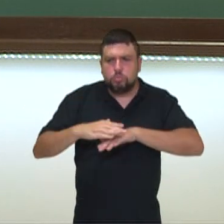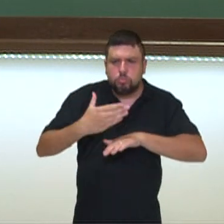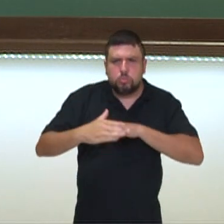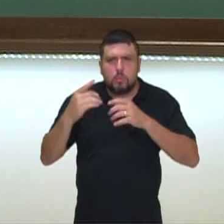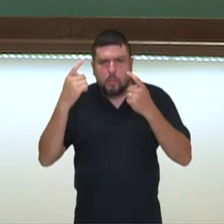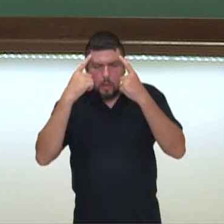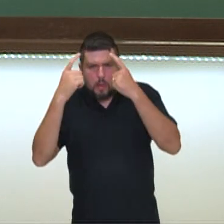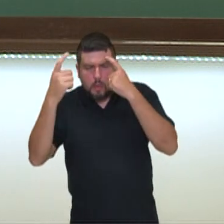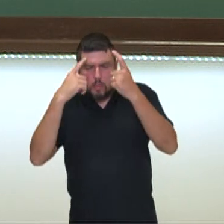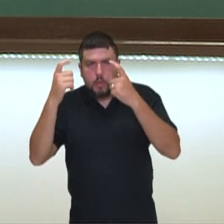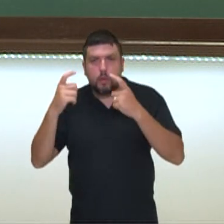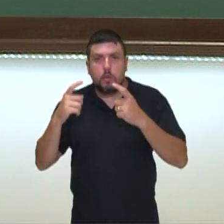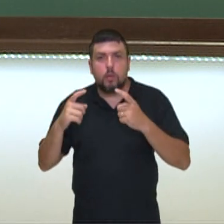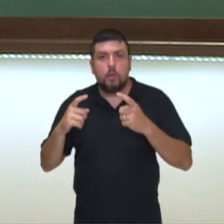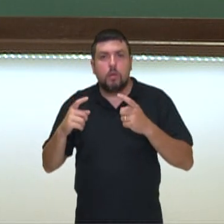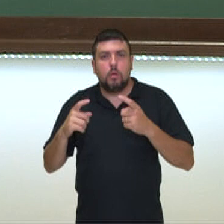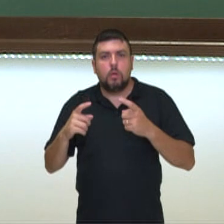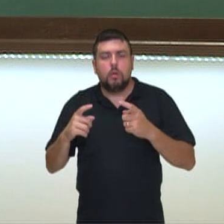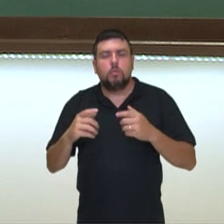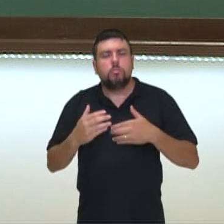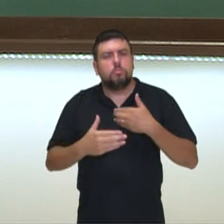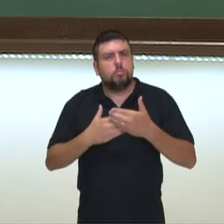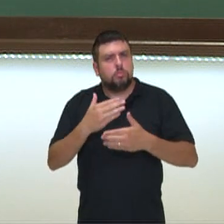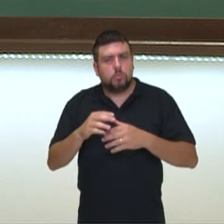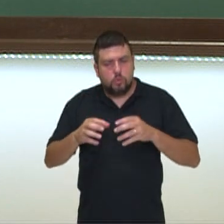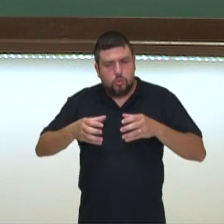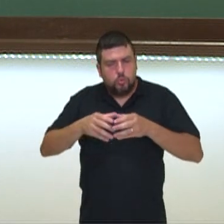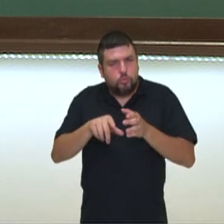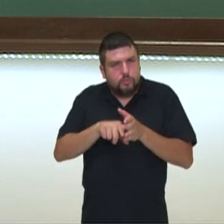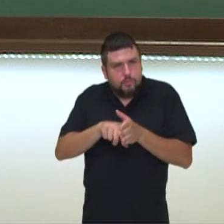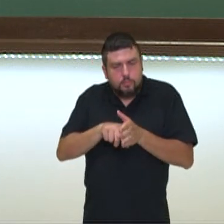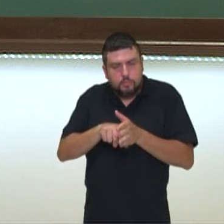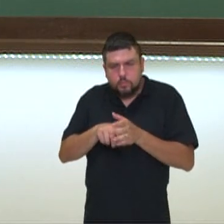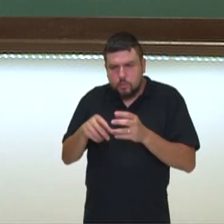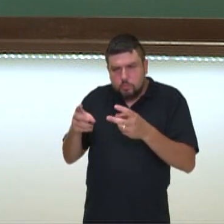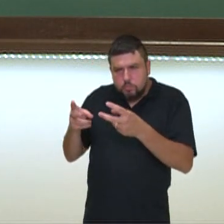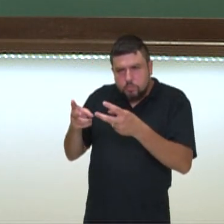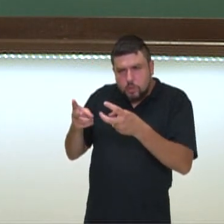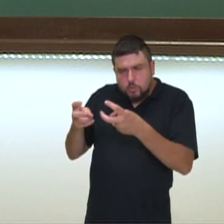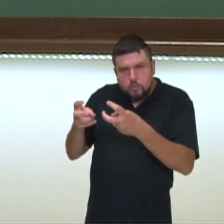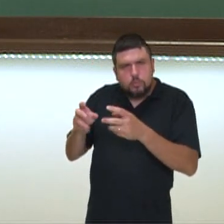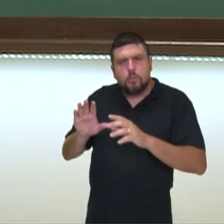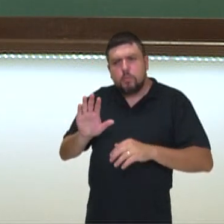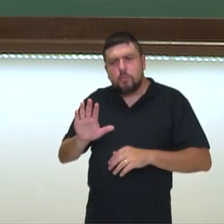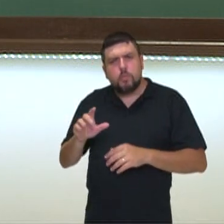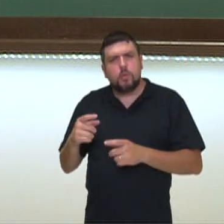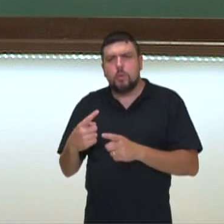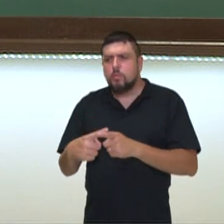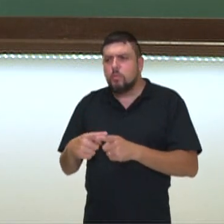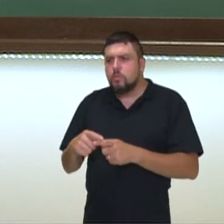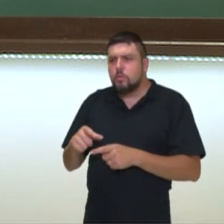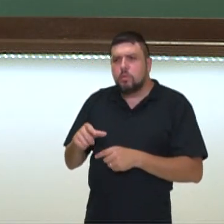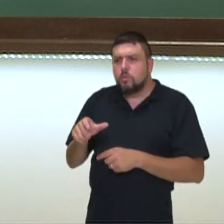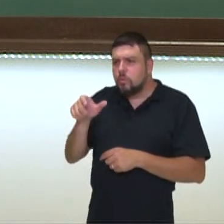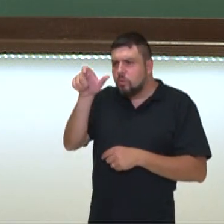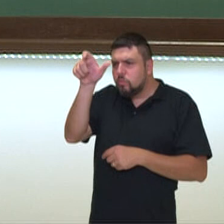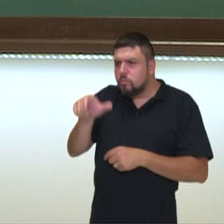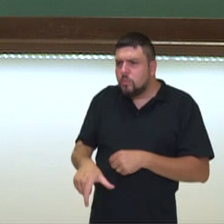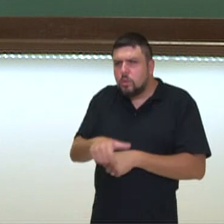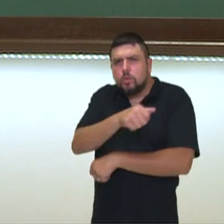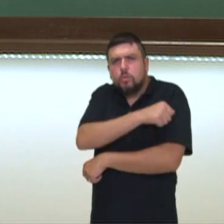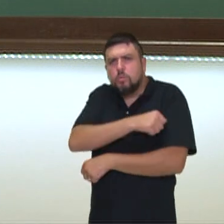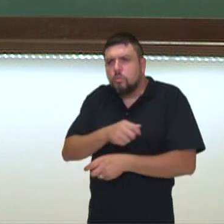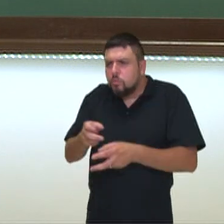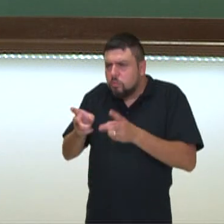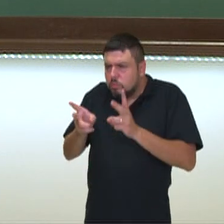criativos, e aí os estudiosos começaram a distinguir, peraí, por que o mesmo aluno age com comportamentos